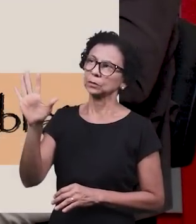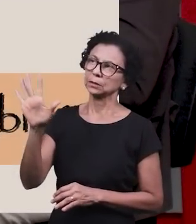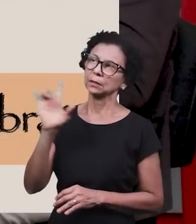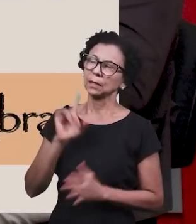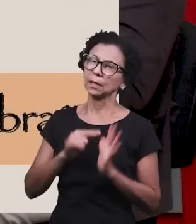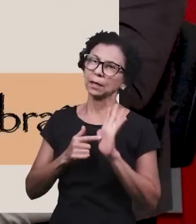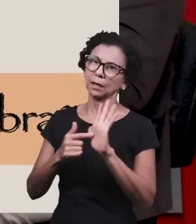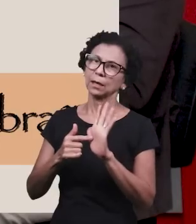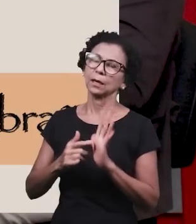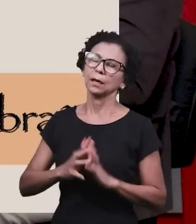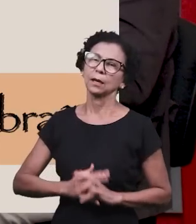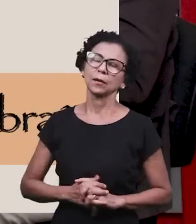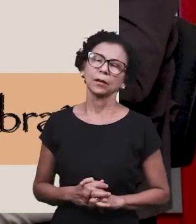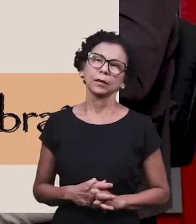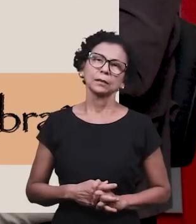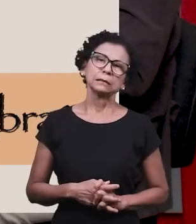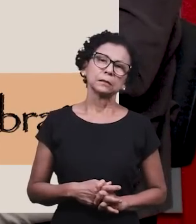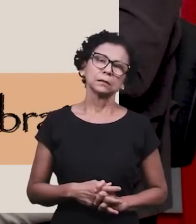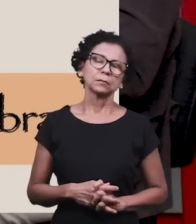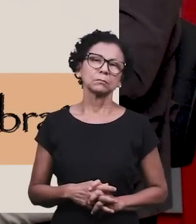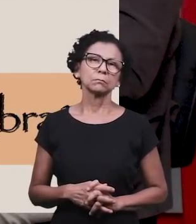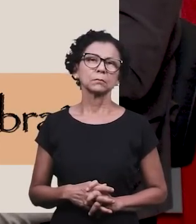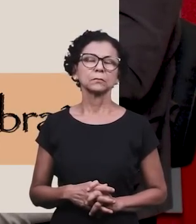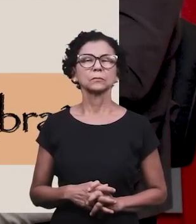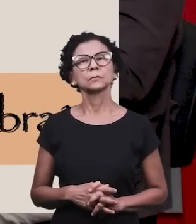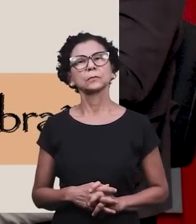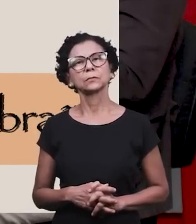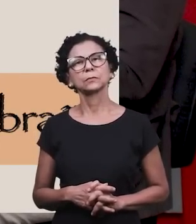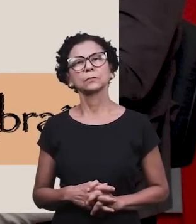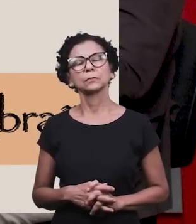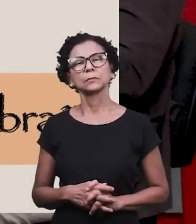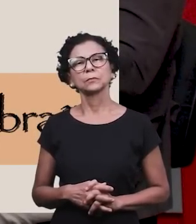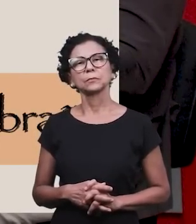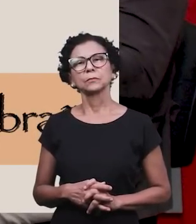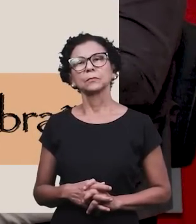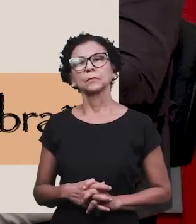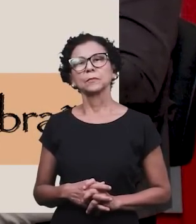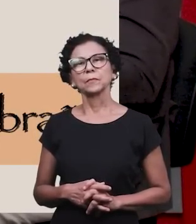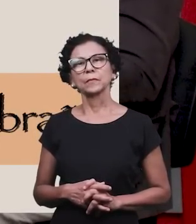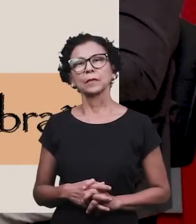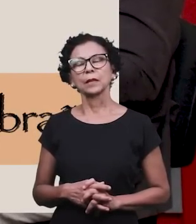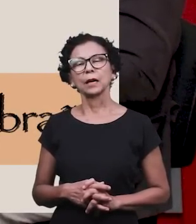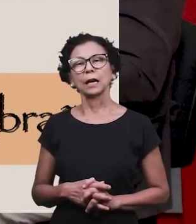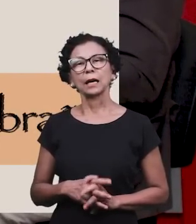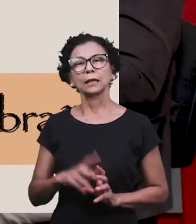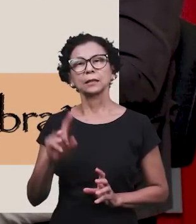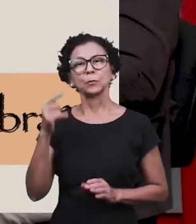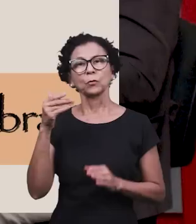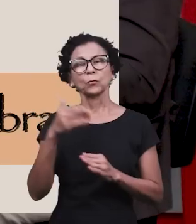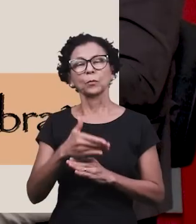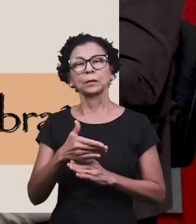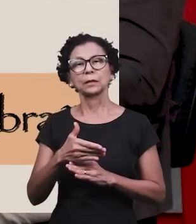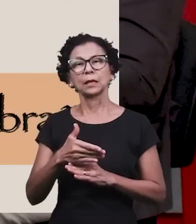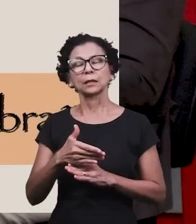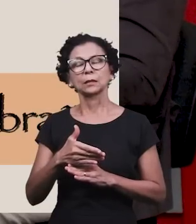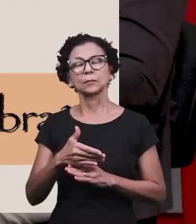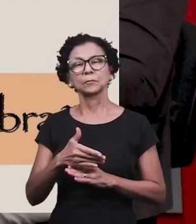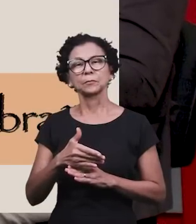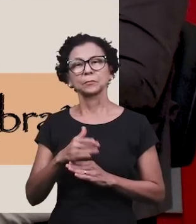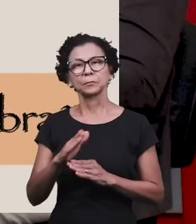e dizemos que o livro de Gênesis, então, tendo como escritor Moisés, não é,